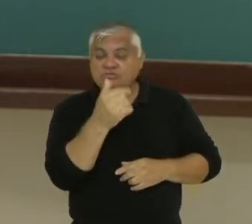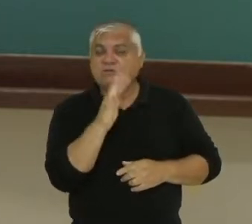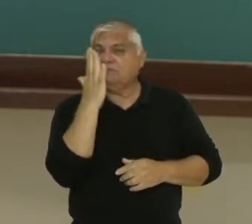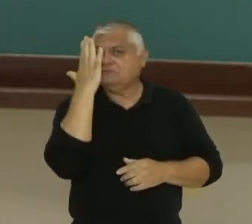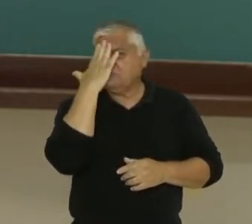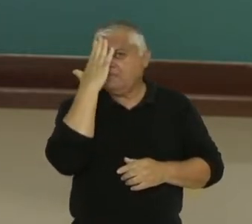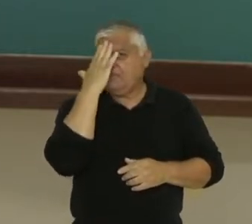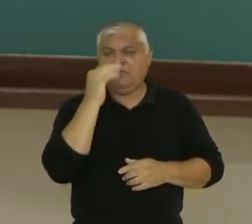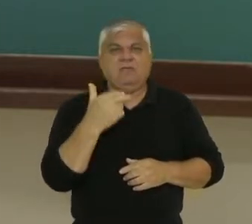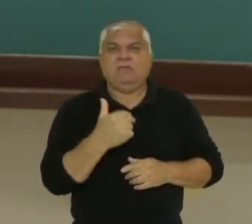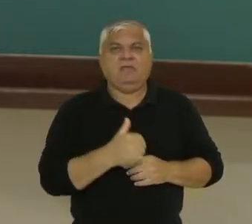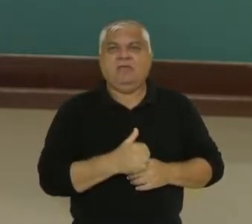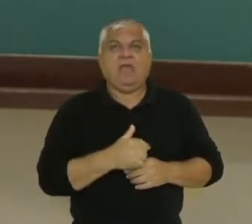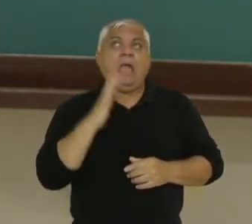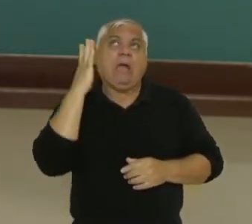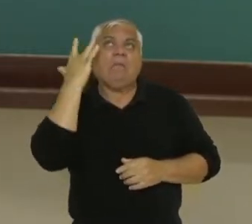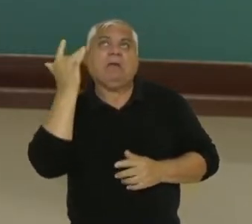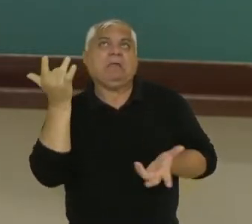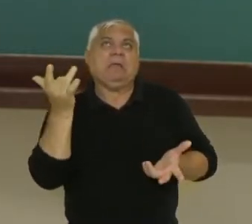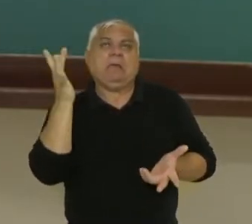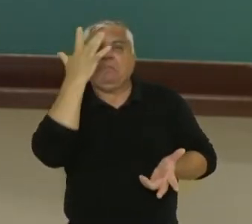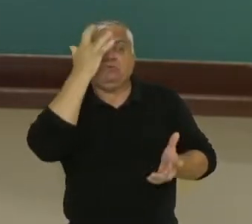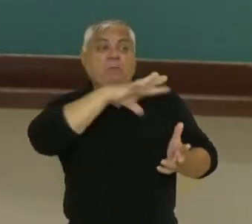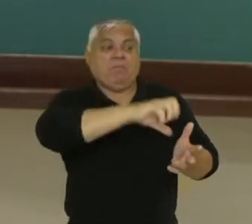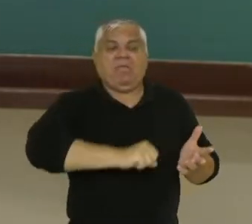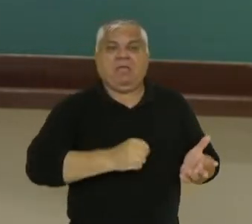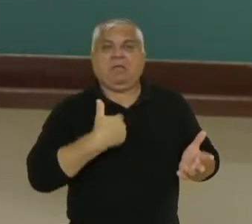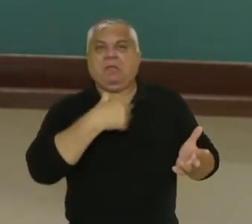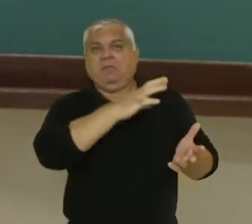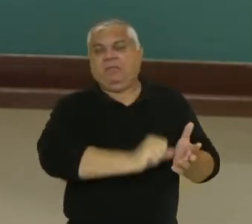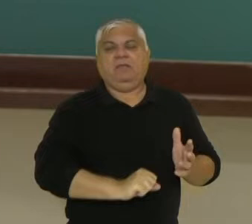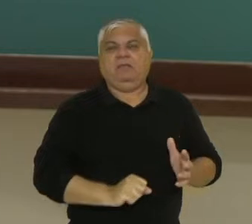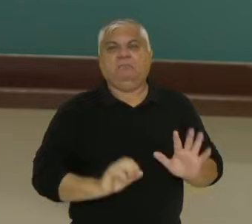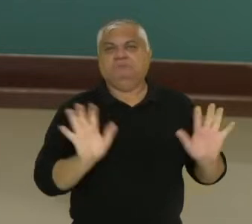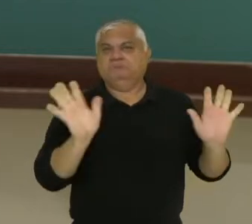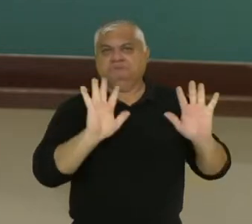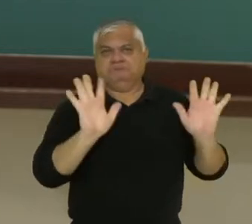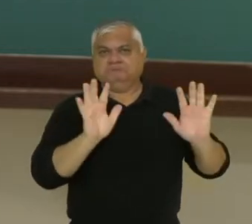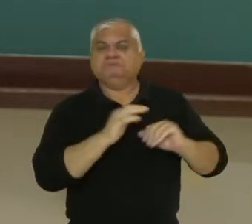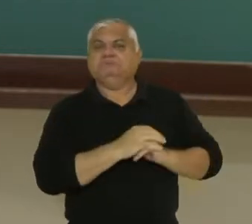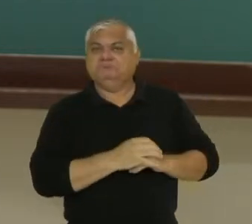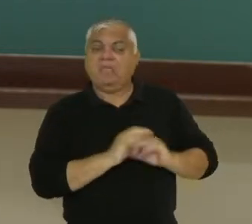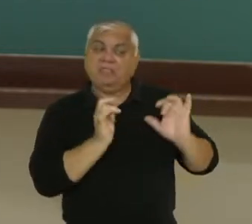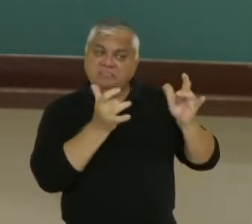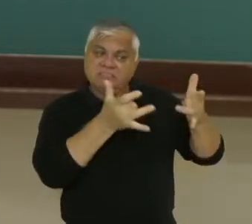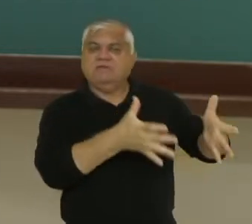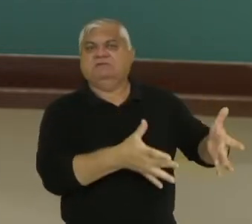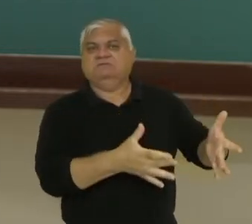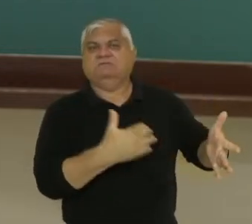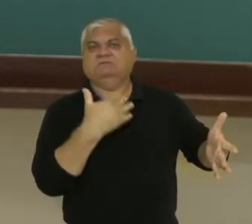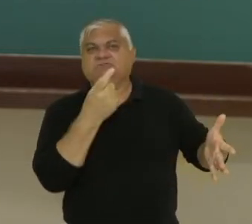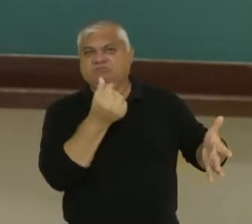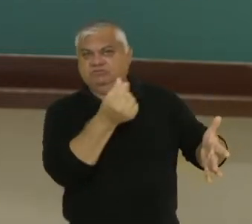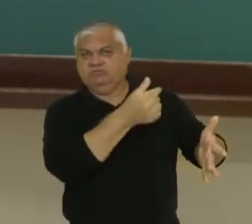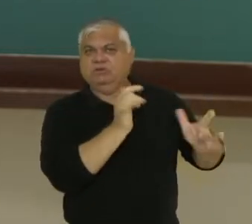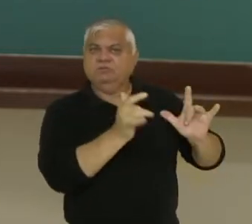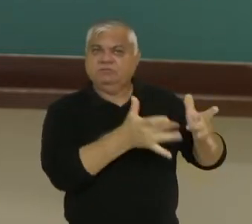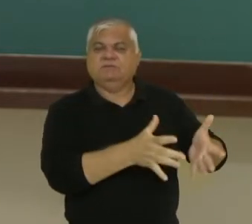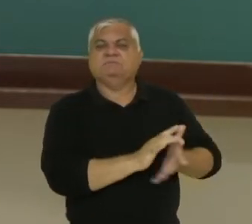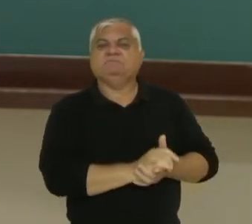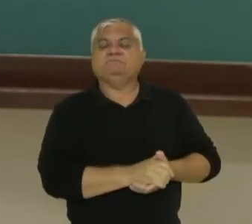saber que não hoje, nem amanhã, nem depois, eu vou querer sacar esse dinheiro. E, no caso,